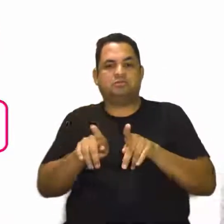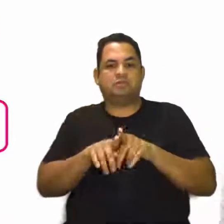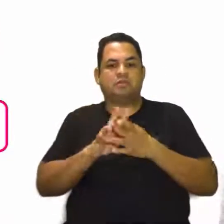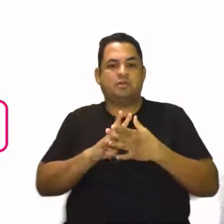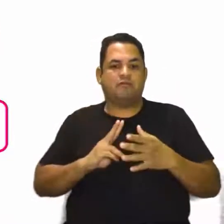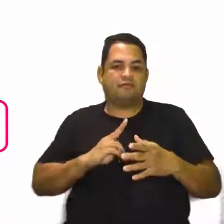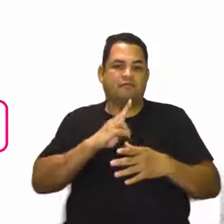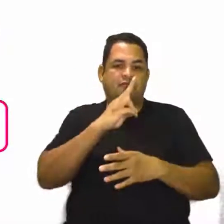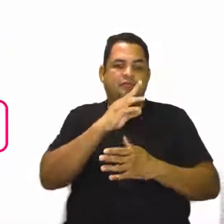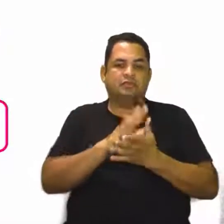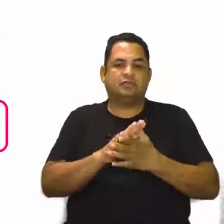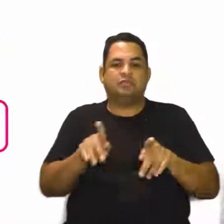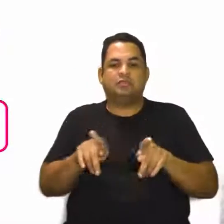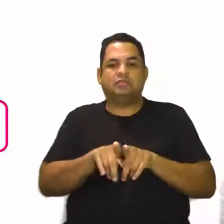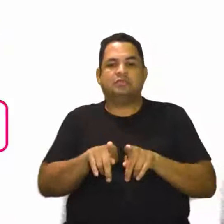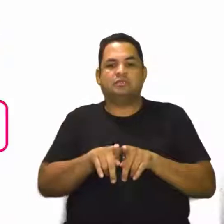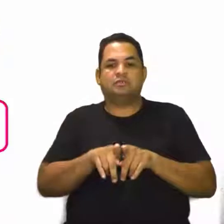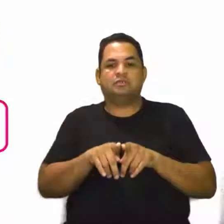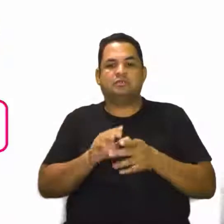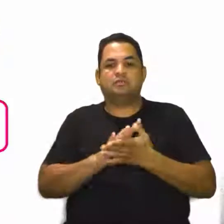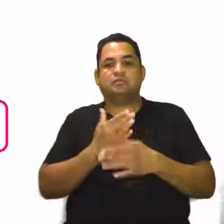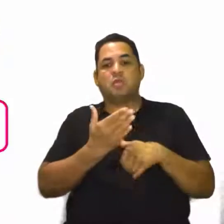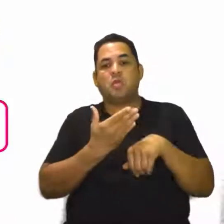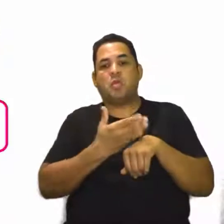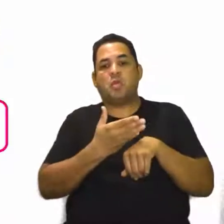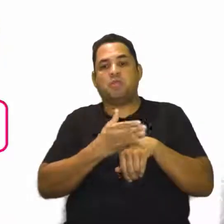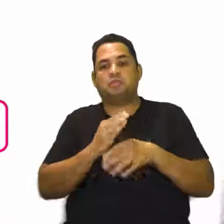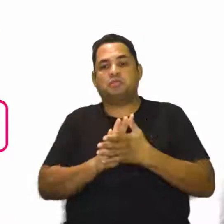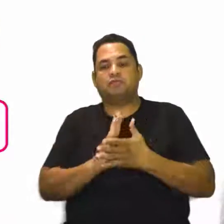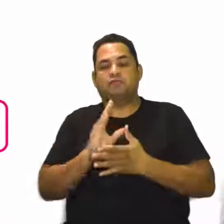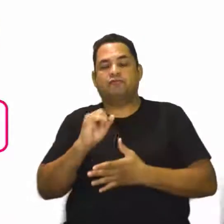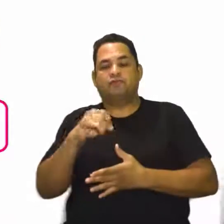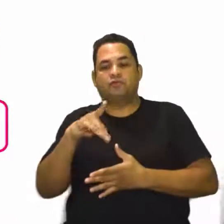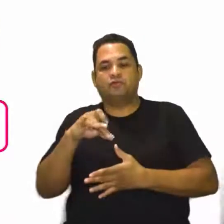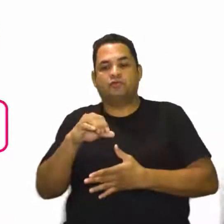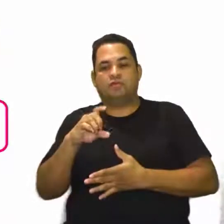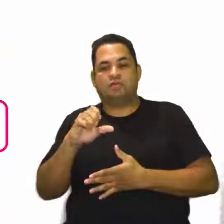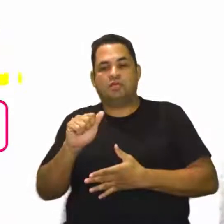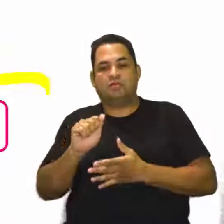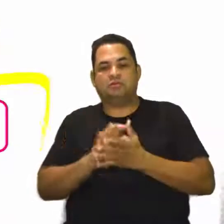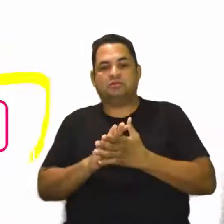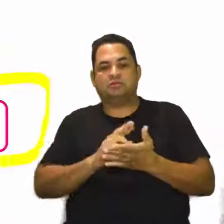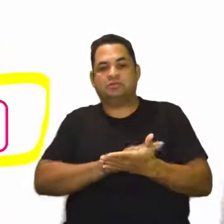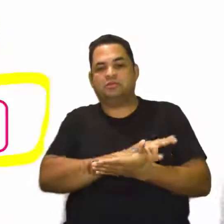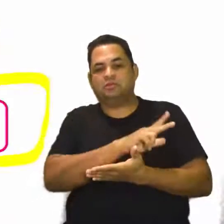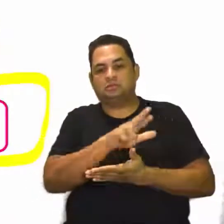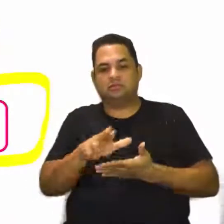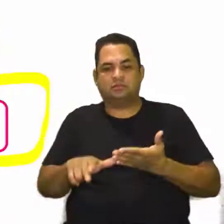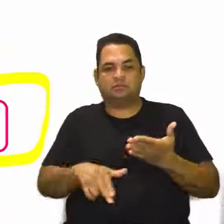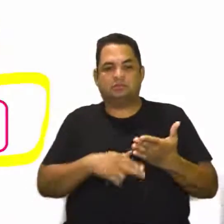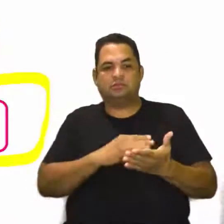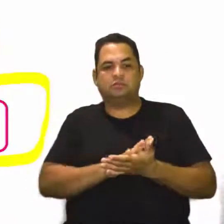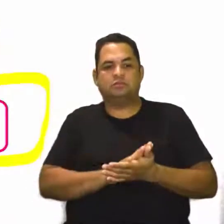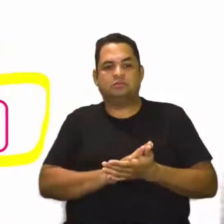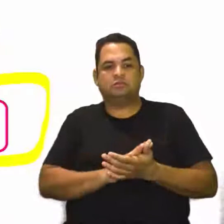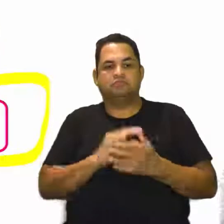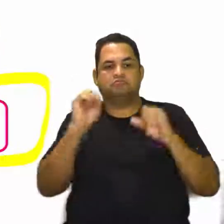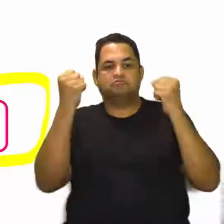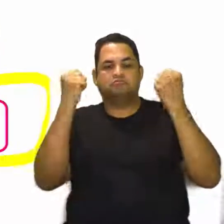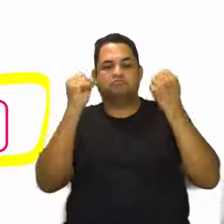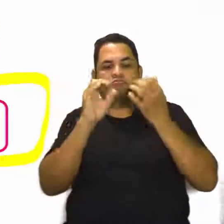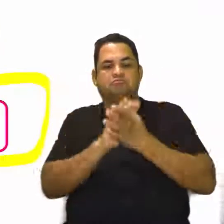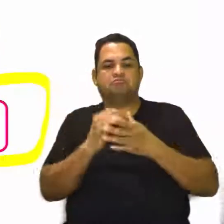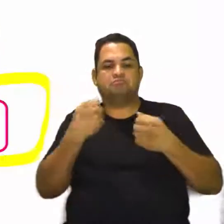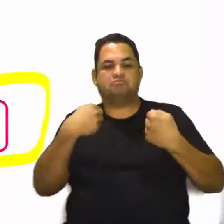de fortalecimento, os exercícios funcionais e a diversidade, né, de atividades físicas que